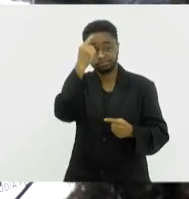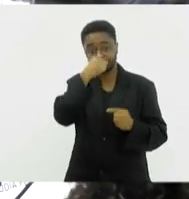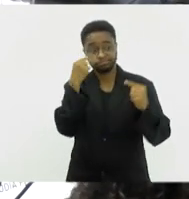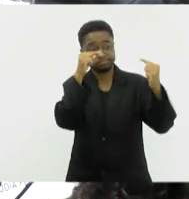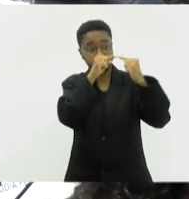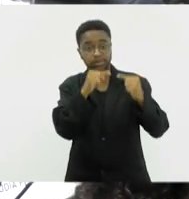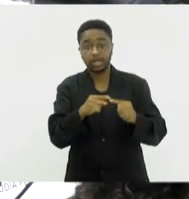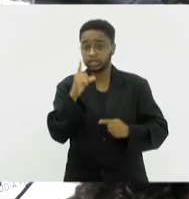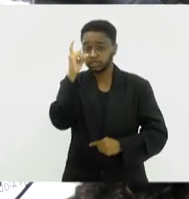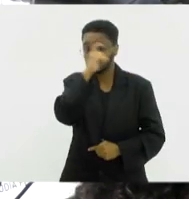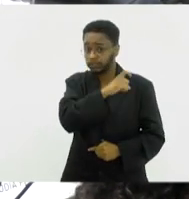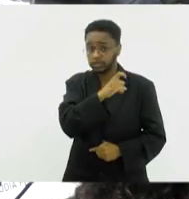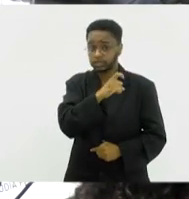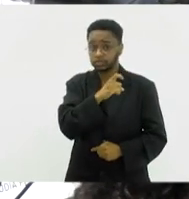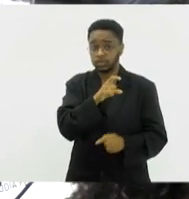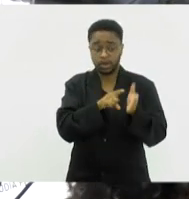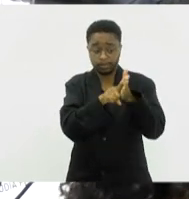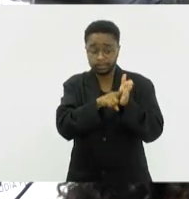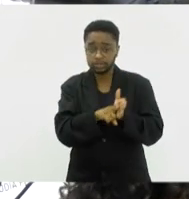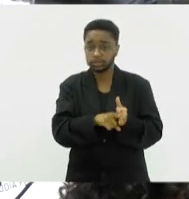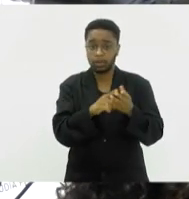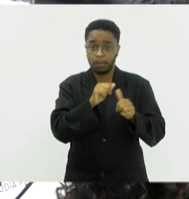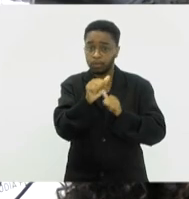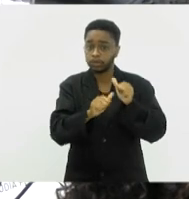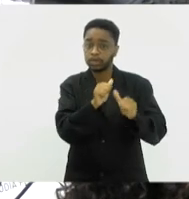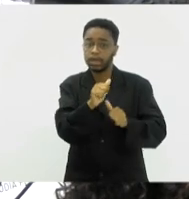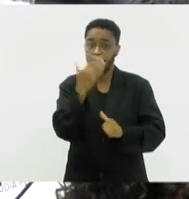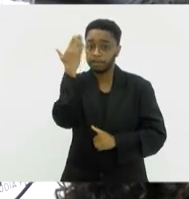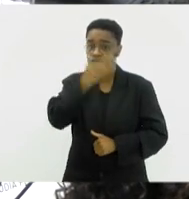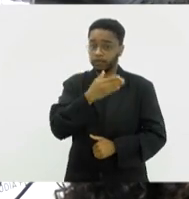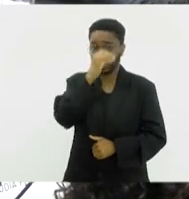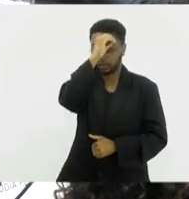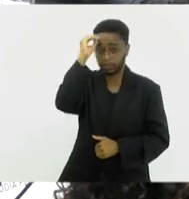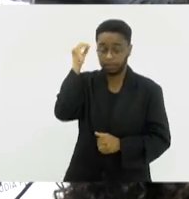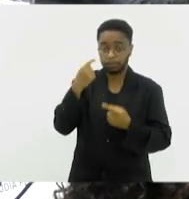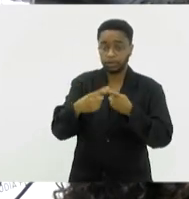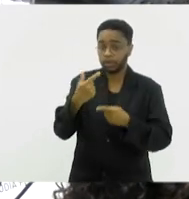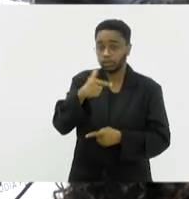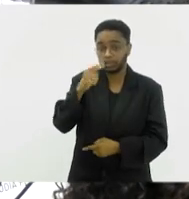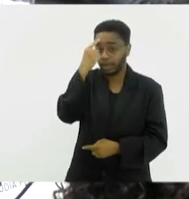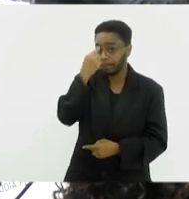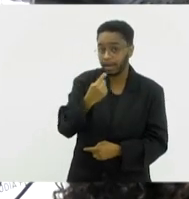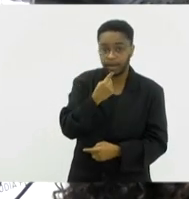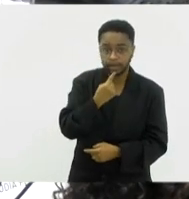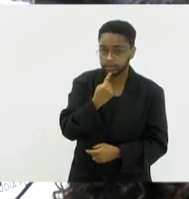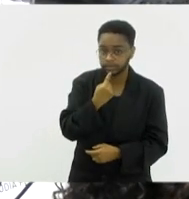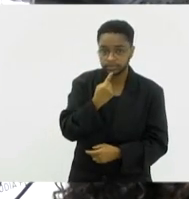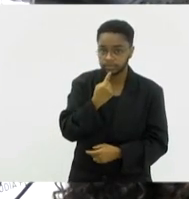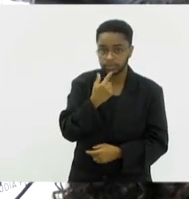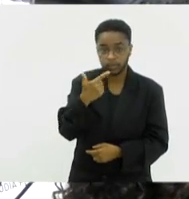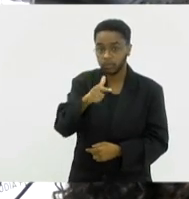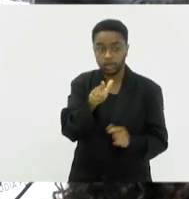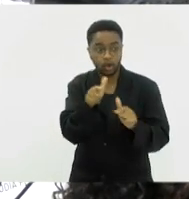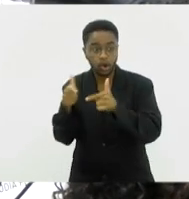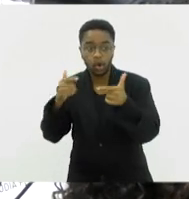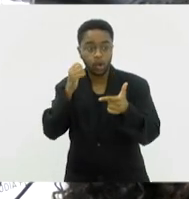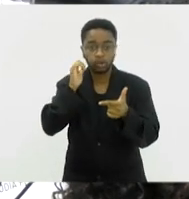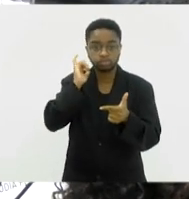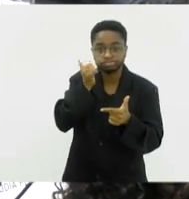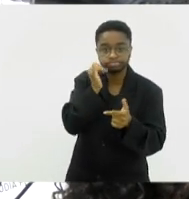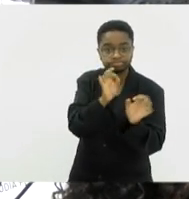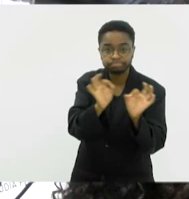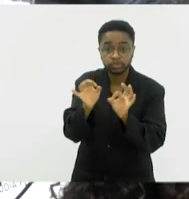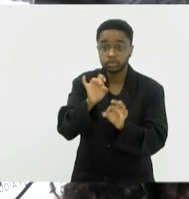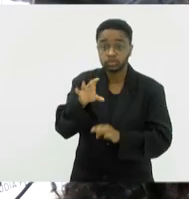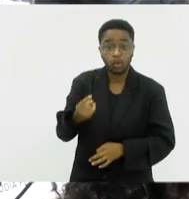você desmontar esse inquérito e provar sua inocência, porque não tem imagens, não tem outros relatos, outros depoimentos,